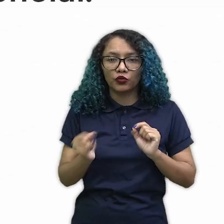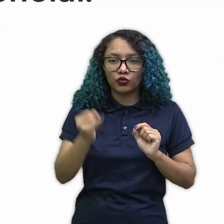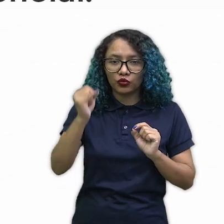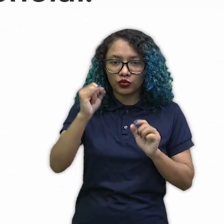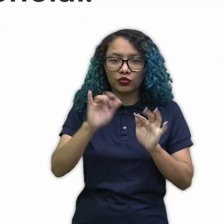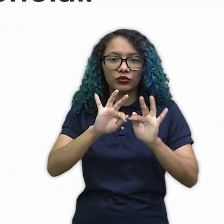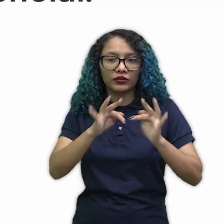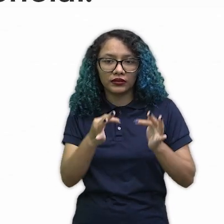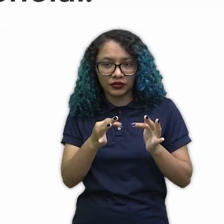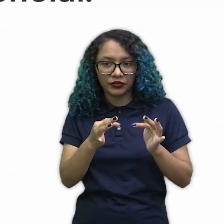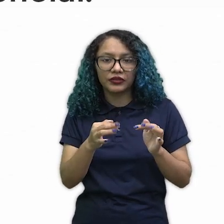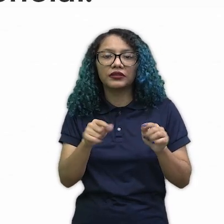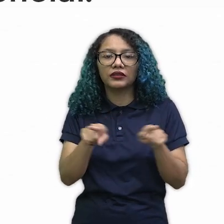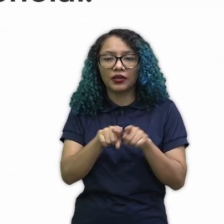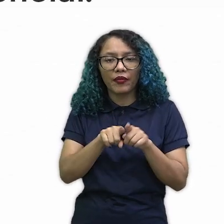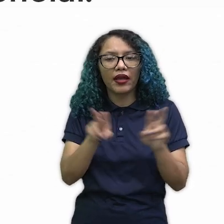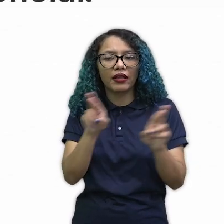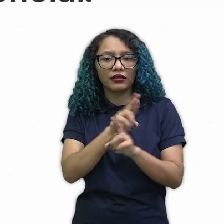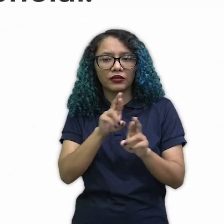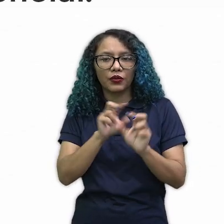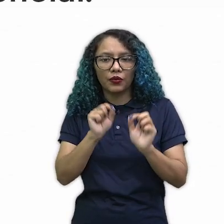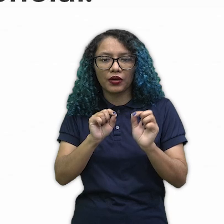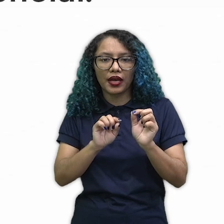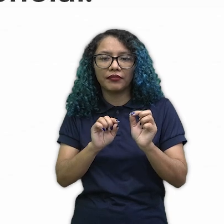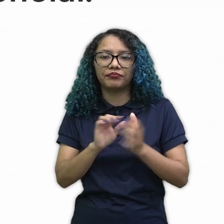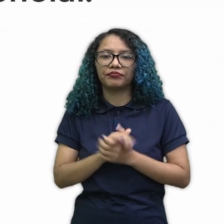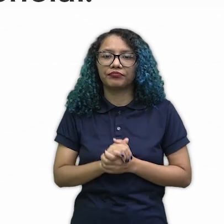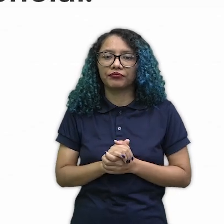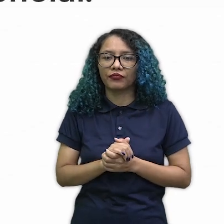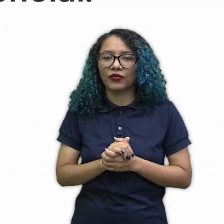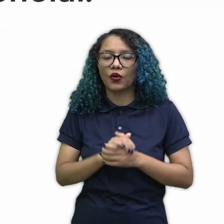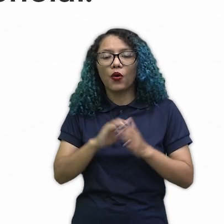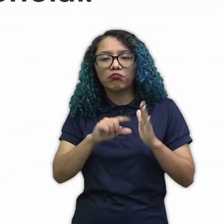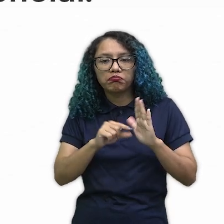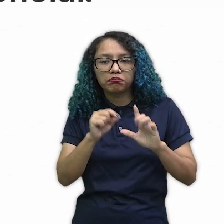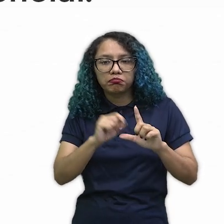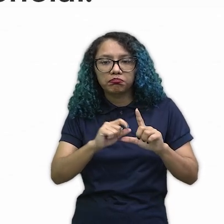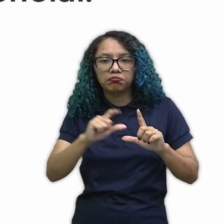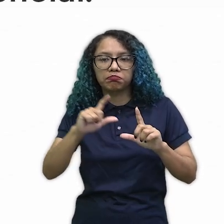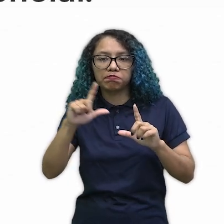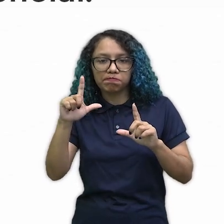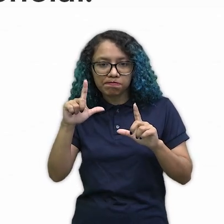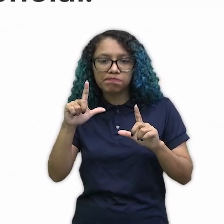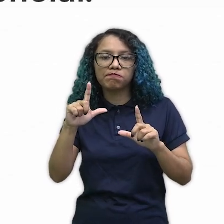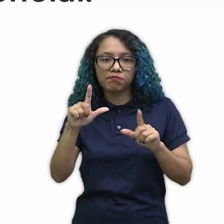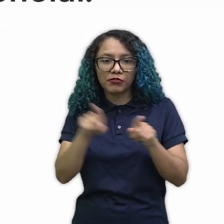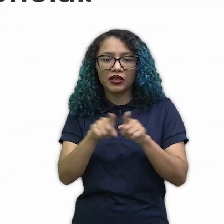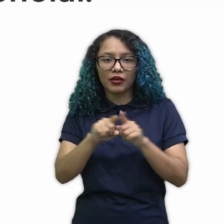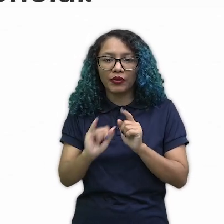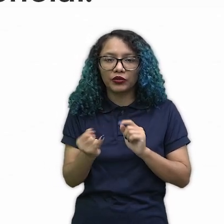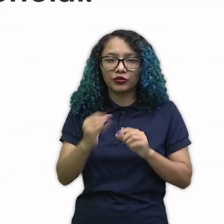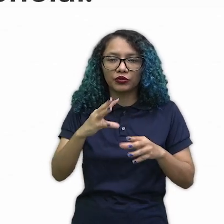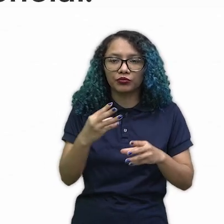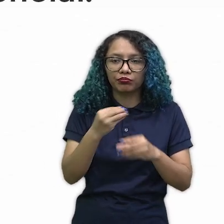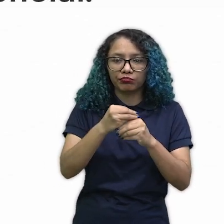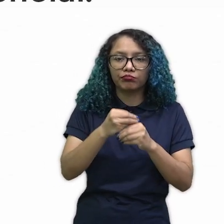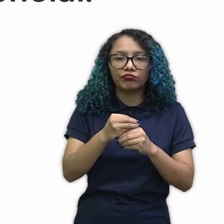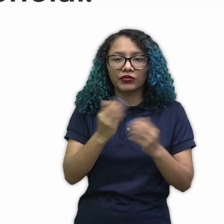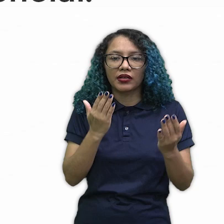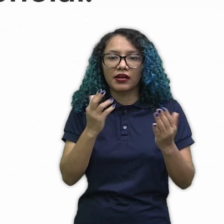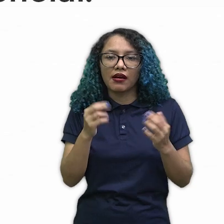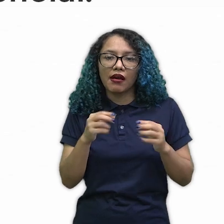juros simples, relacionando com o crescimento linear e juros compostos com o crescimento